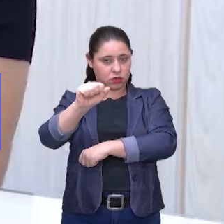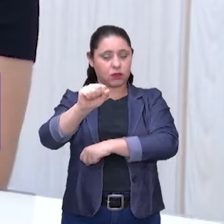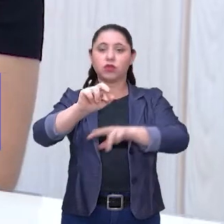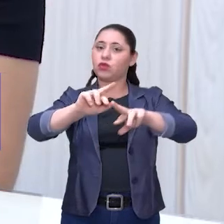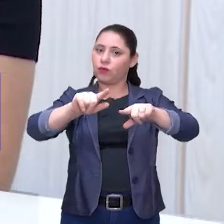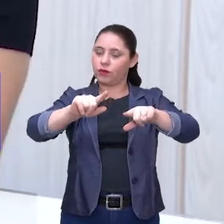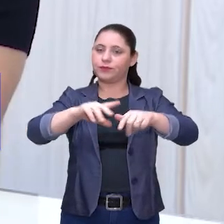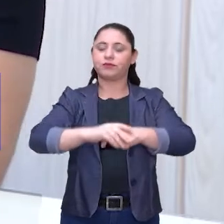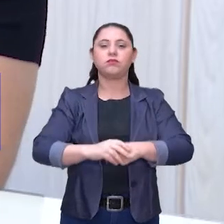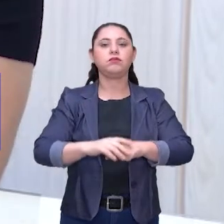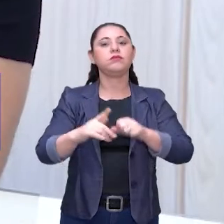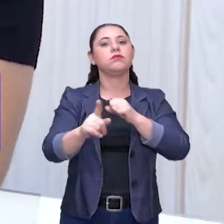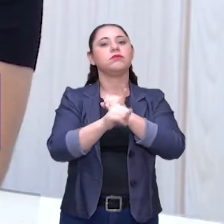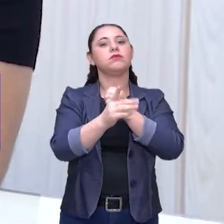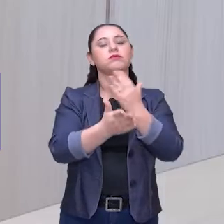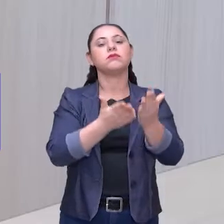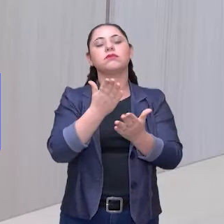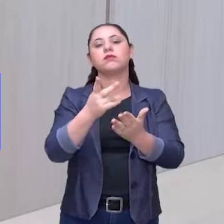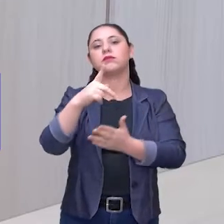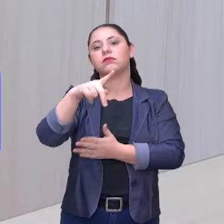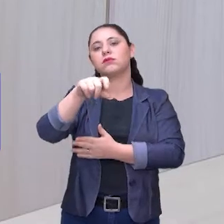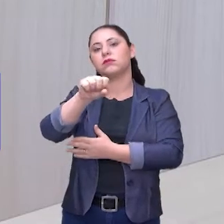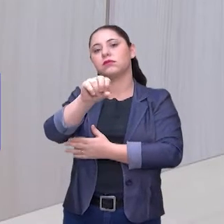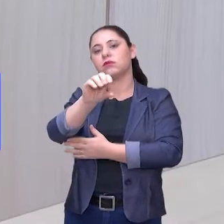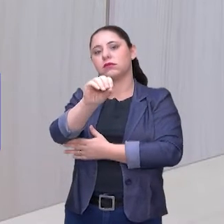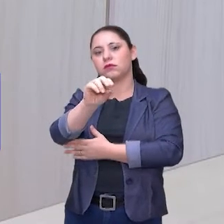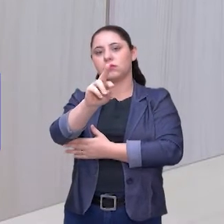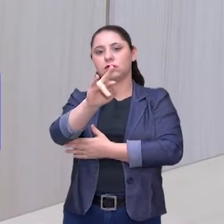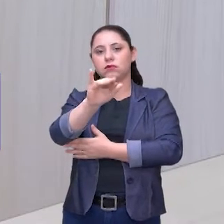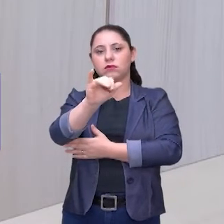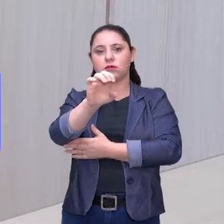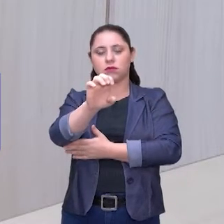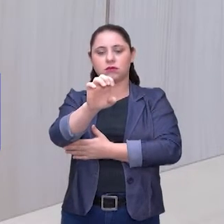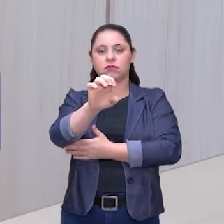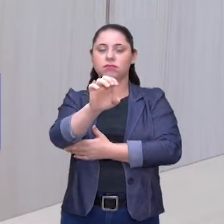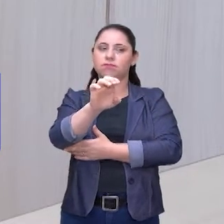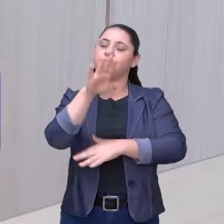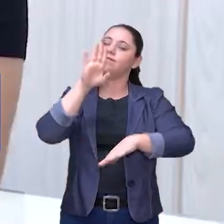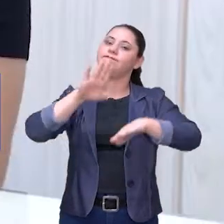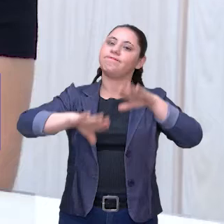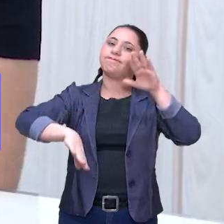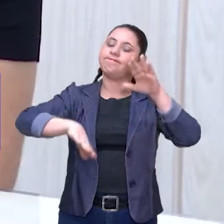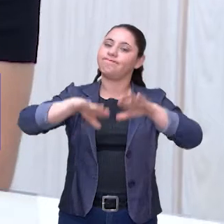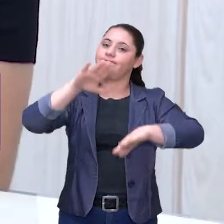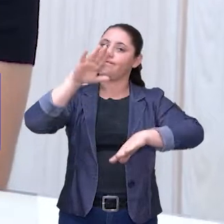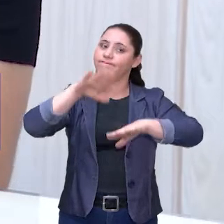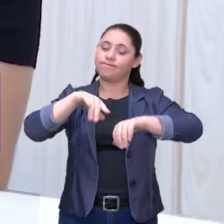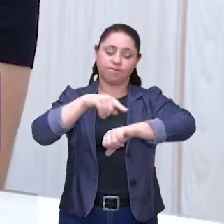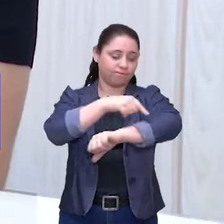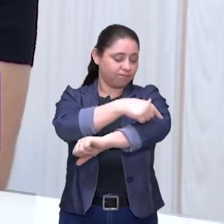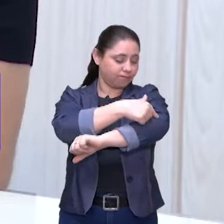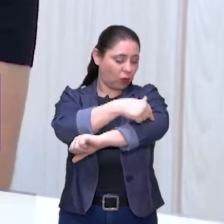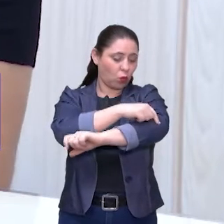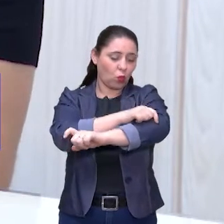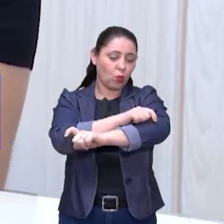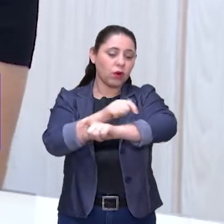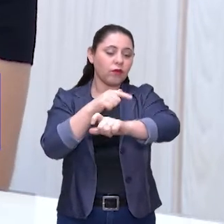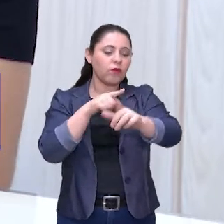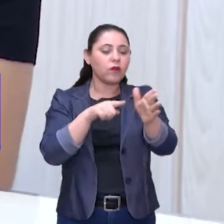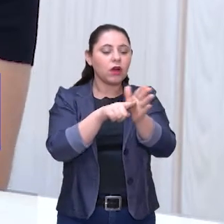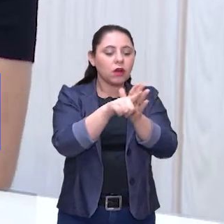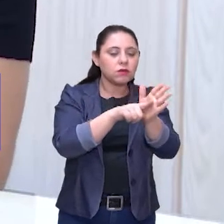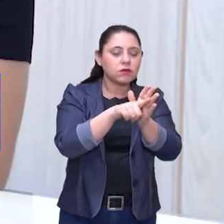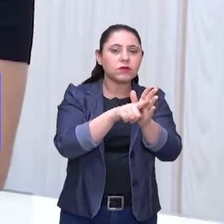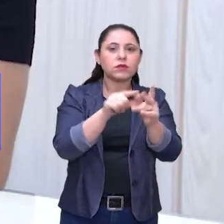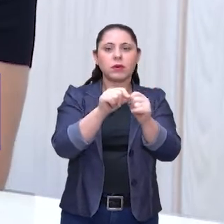infecciosas e essas não são infecciosas. Doutor, e qual que é o tratamento do caso da psoríase? Psoríase geralmente depende muito